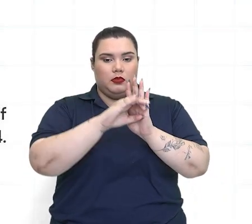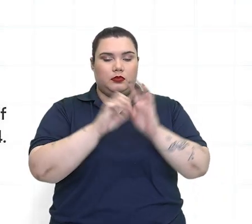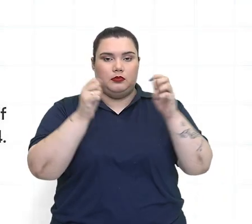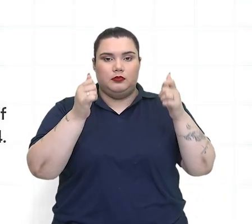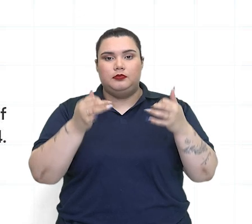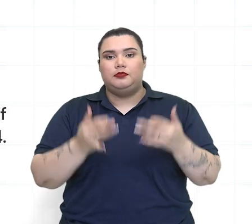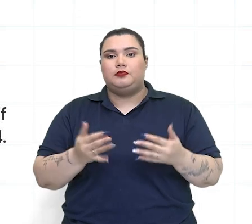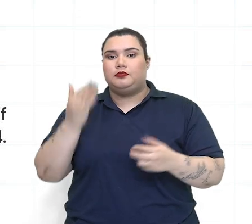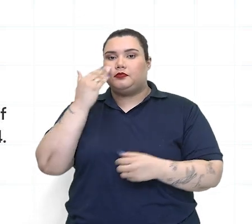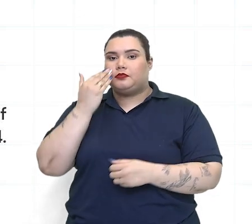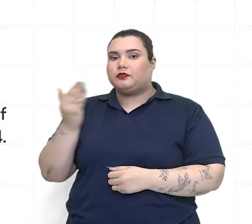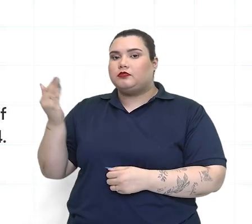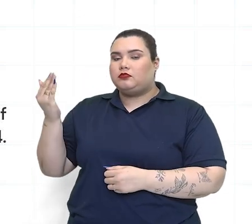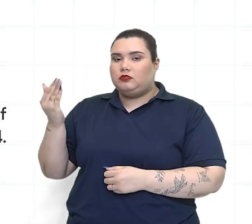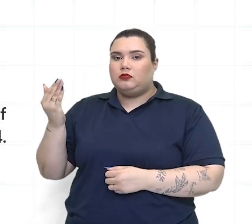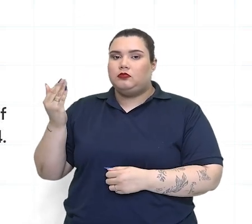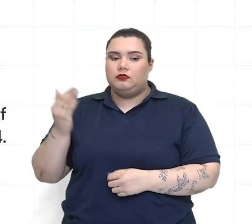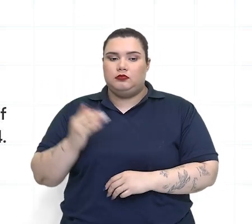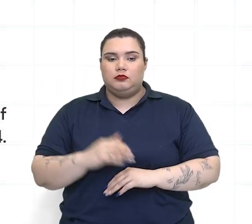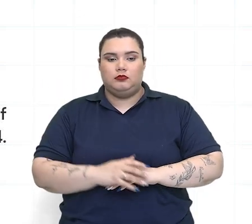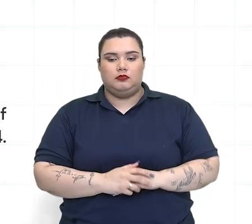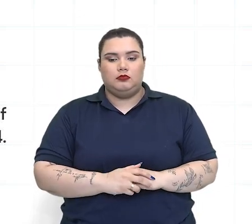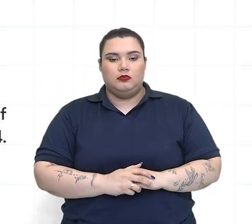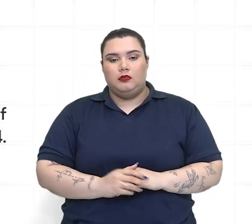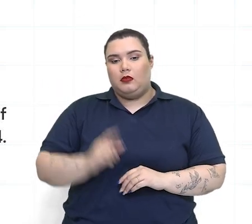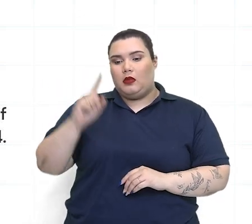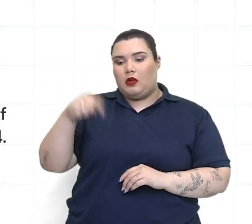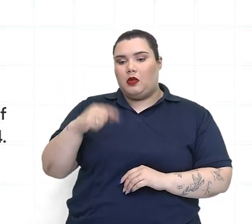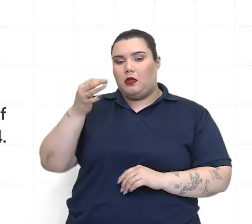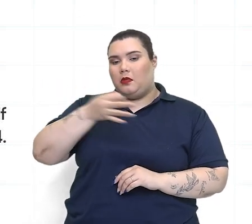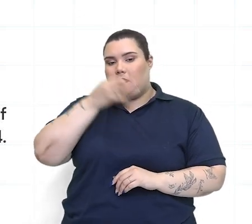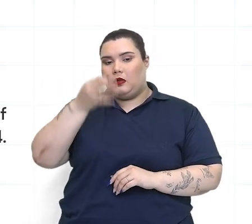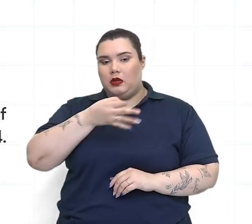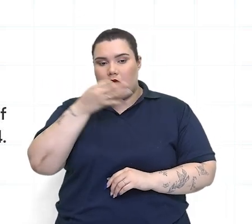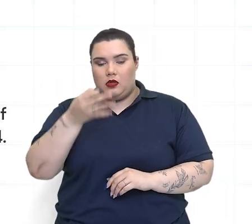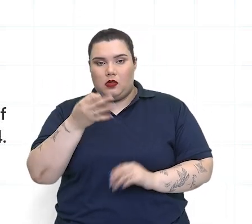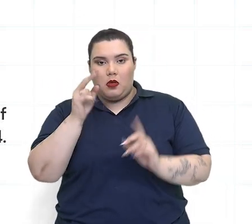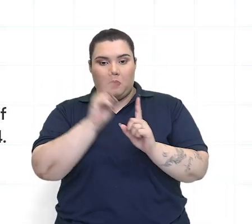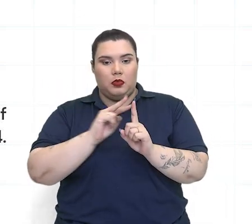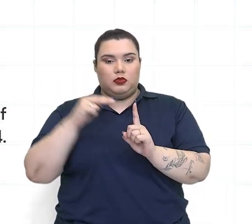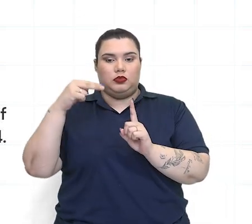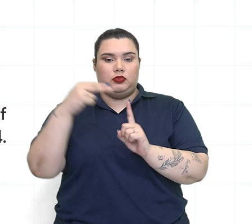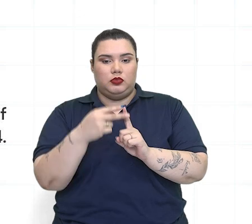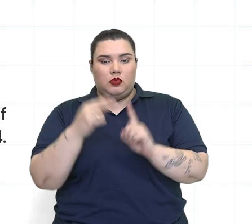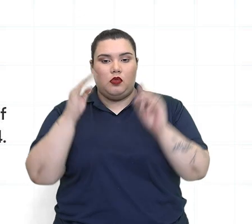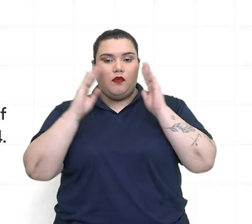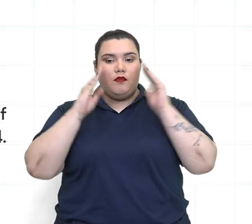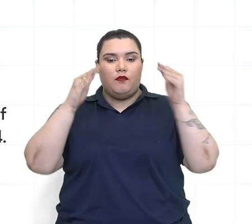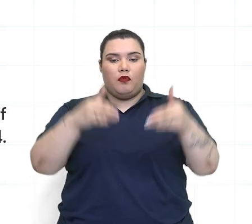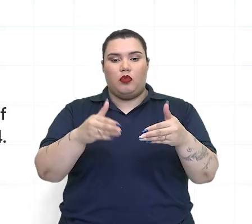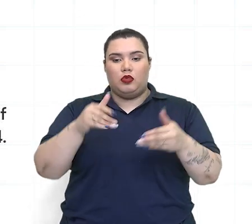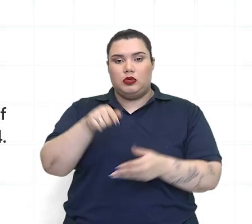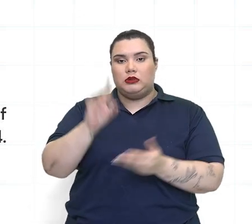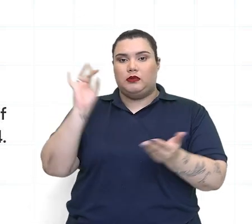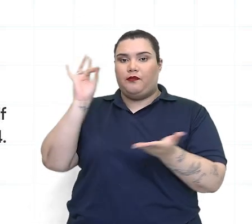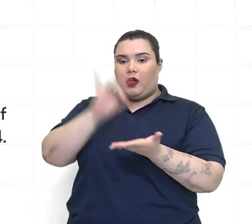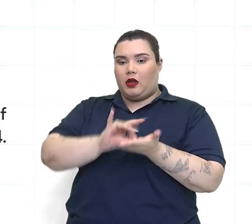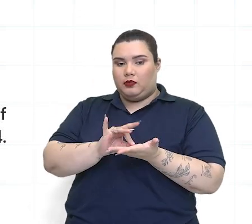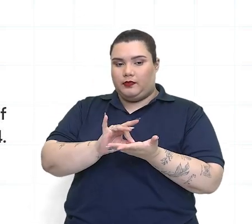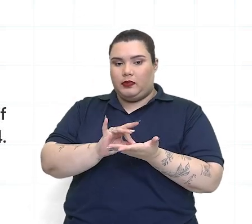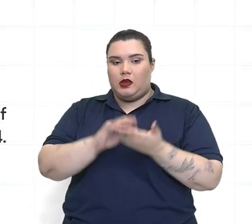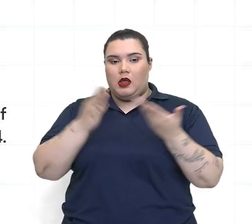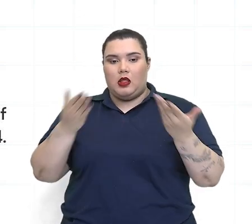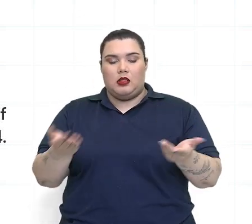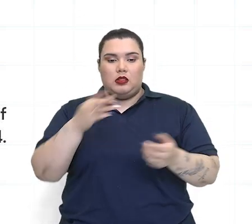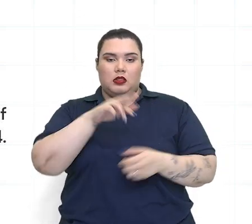a gente vai trabalhar, é um ponto de vista a respeito de um fato.